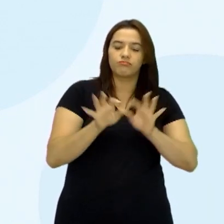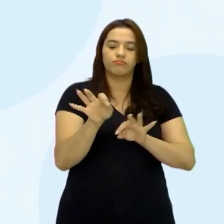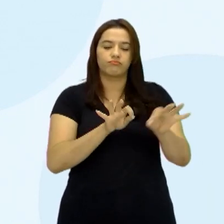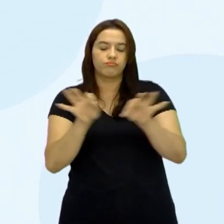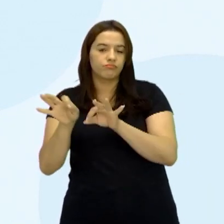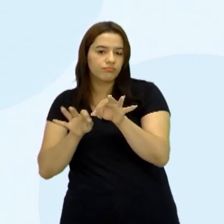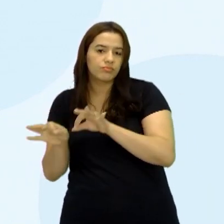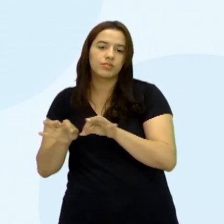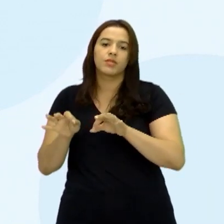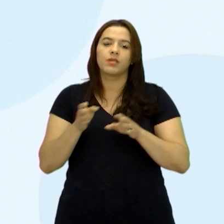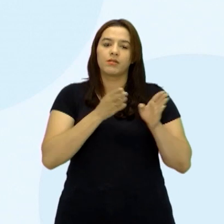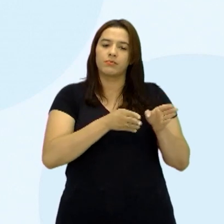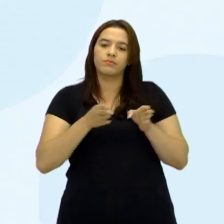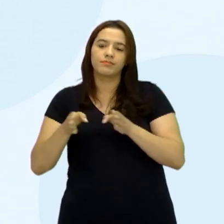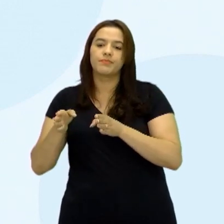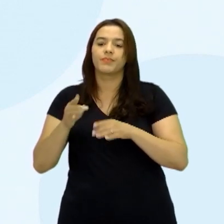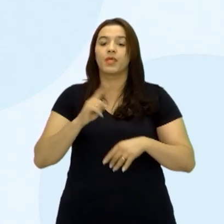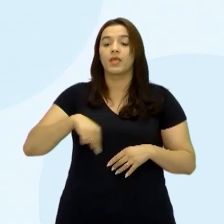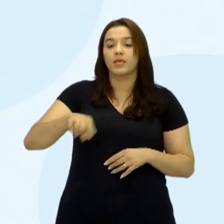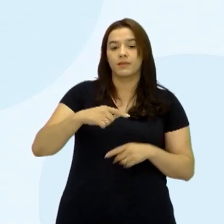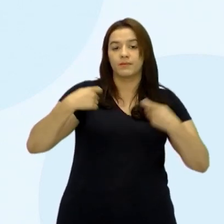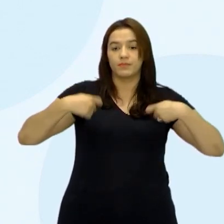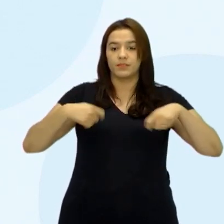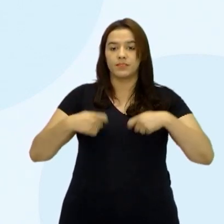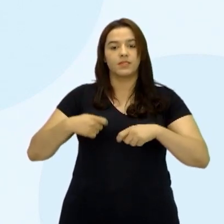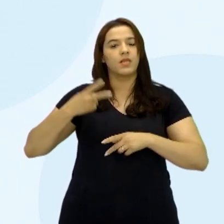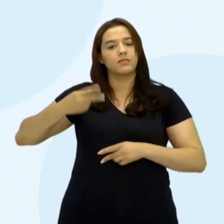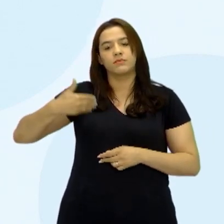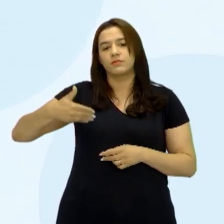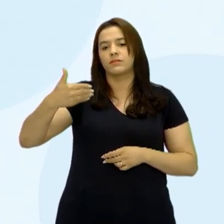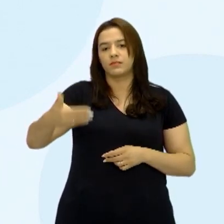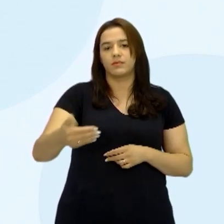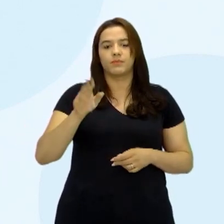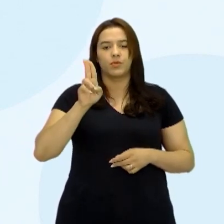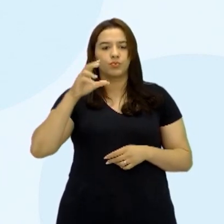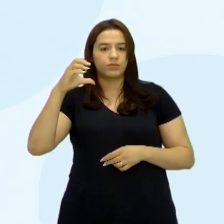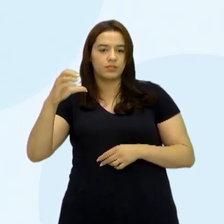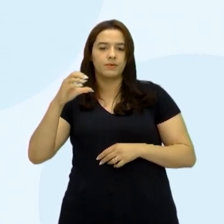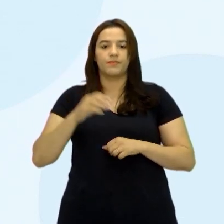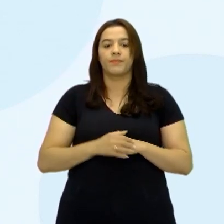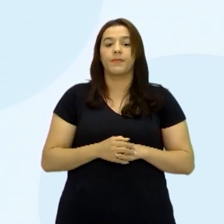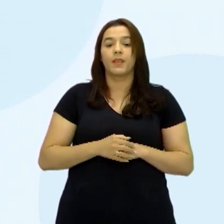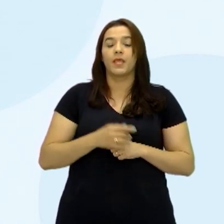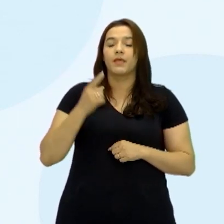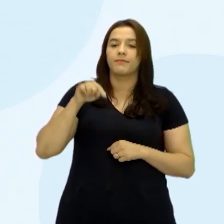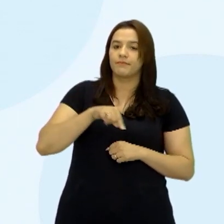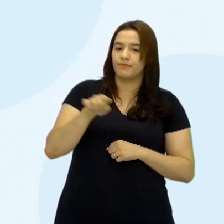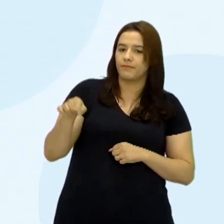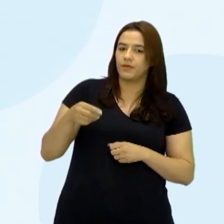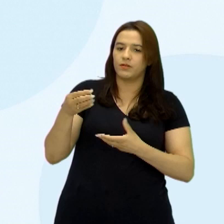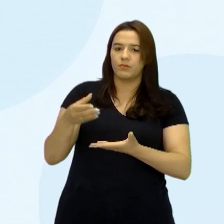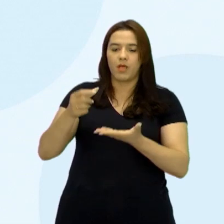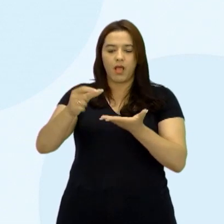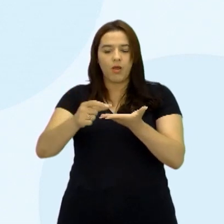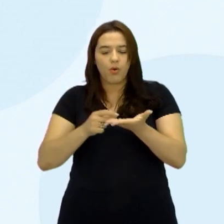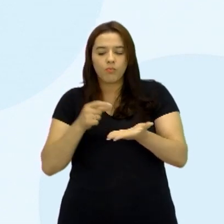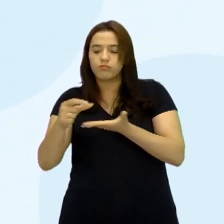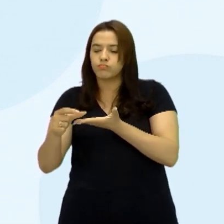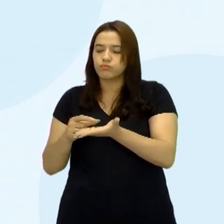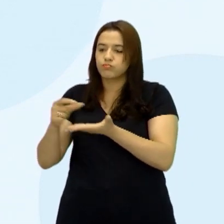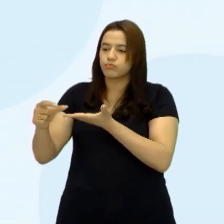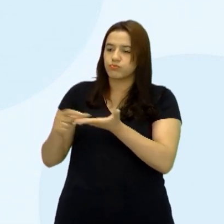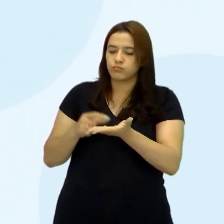e administradas de forma integrada com as demais UC, assegurando que amostras significativas e